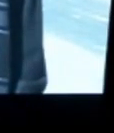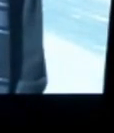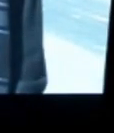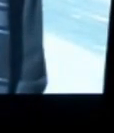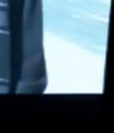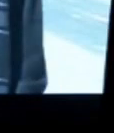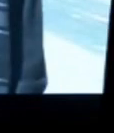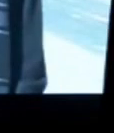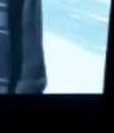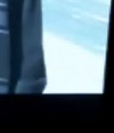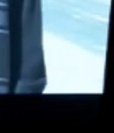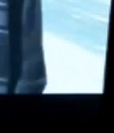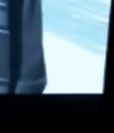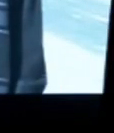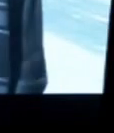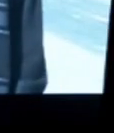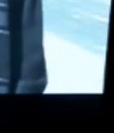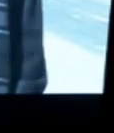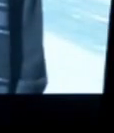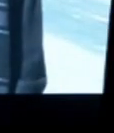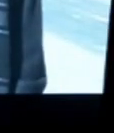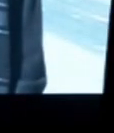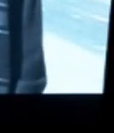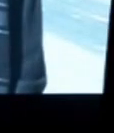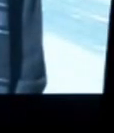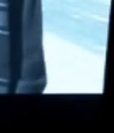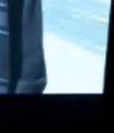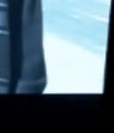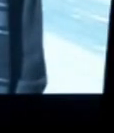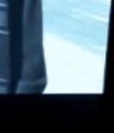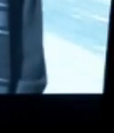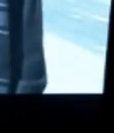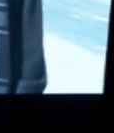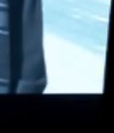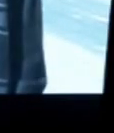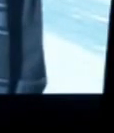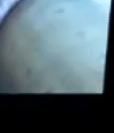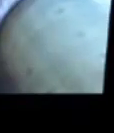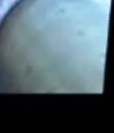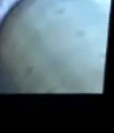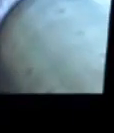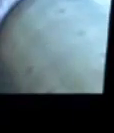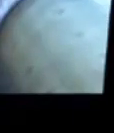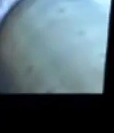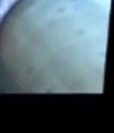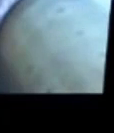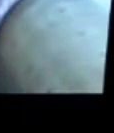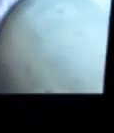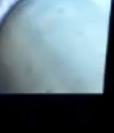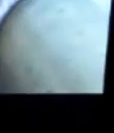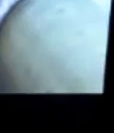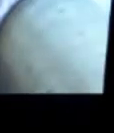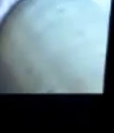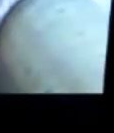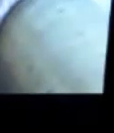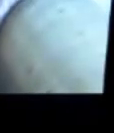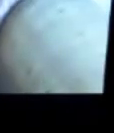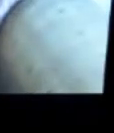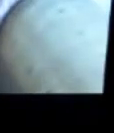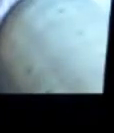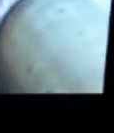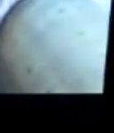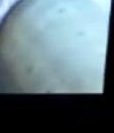em Maracajá e eles faziam isso tudo de enxada e de picareta. Saía governo,